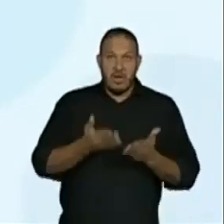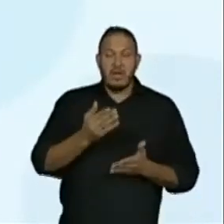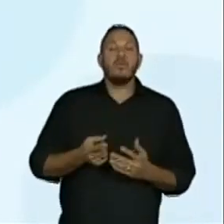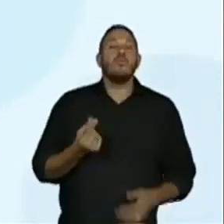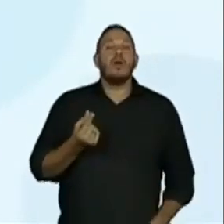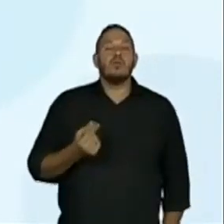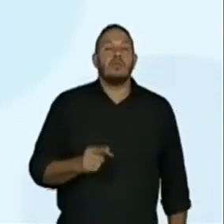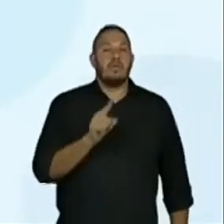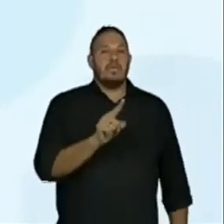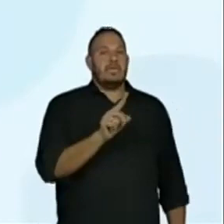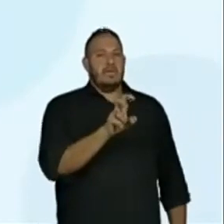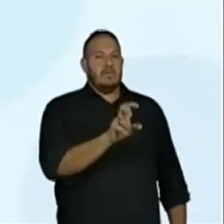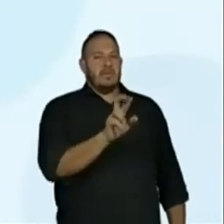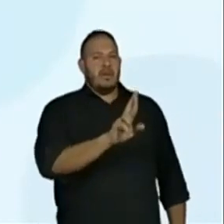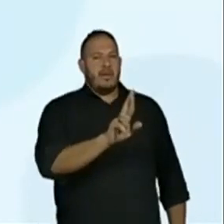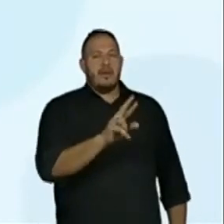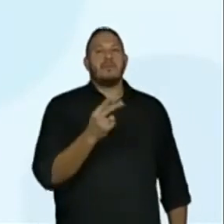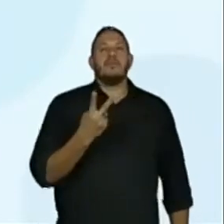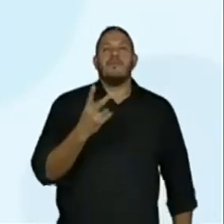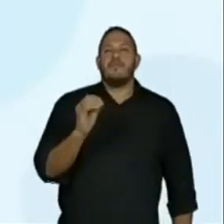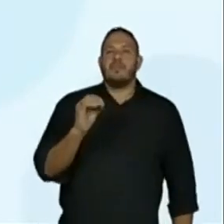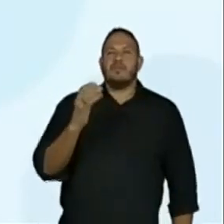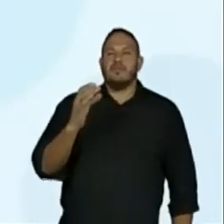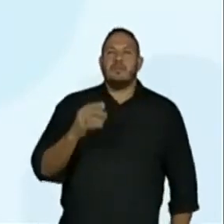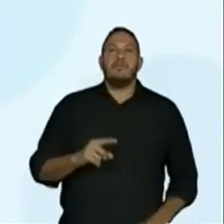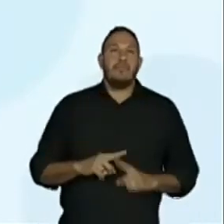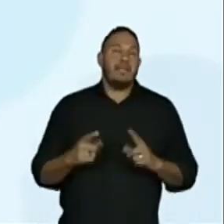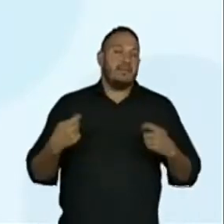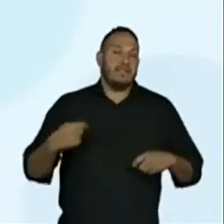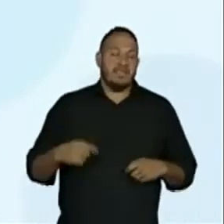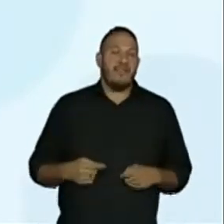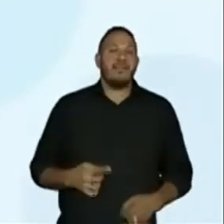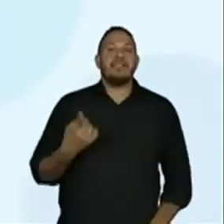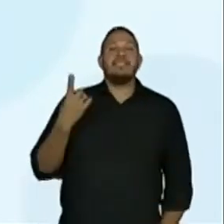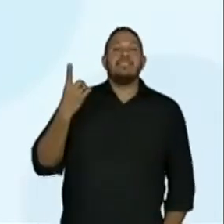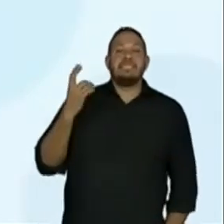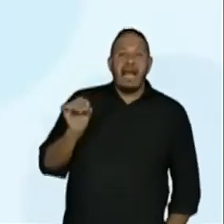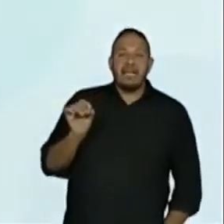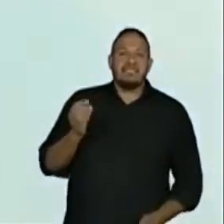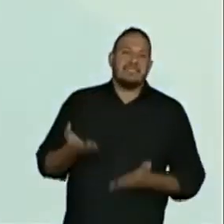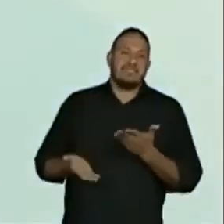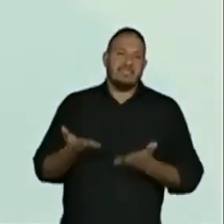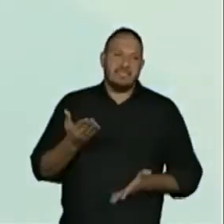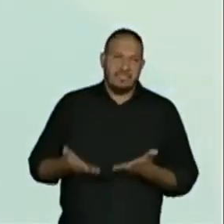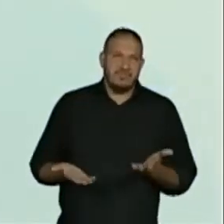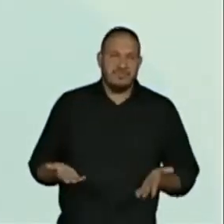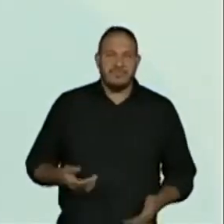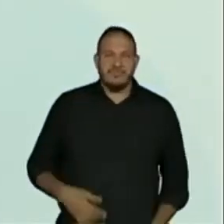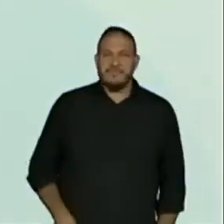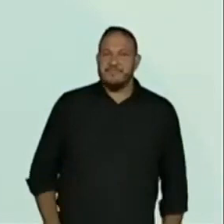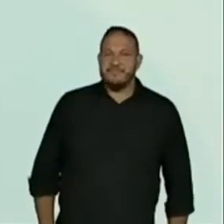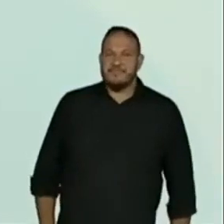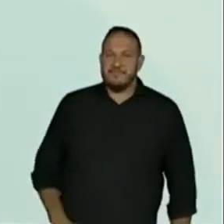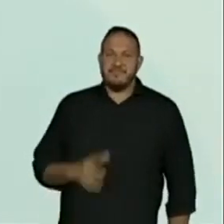15,20. Mas ela precisava comprar o quê? 10 quilos. Vou pegar a caneta